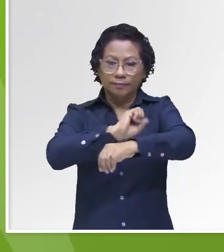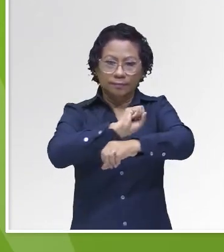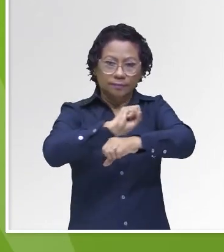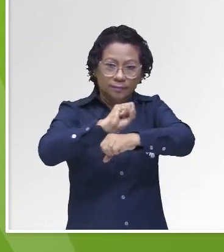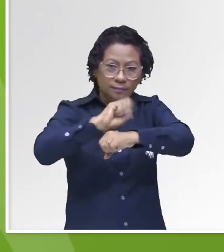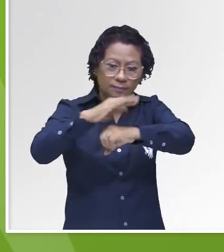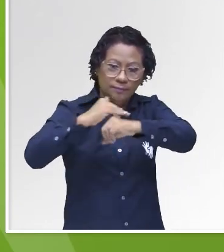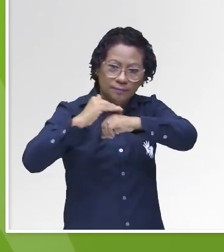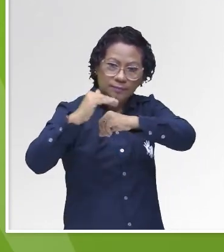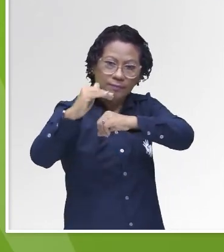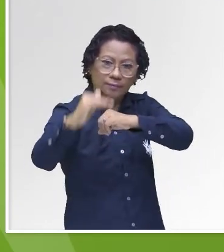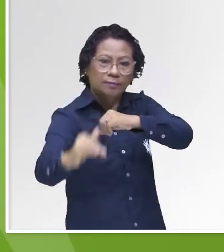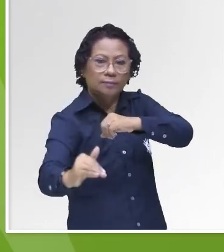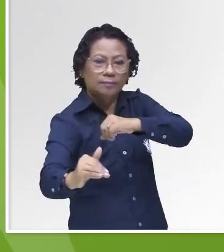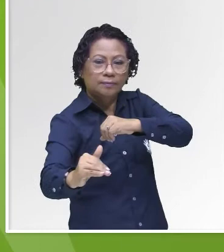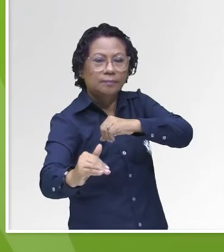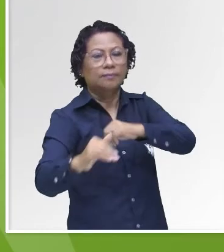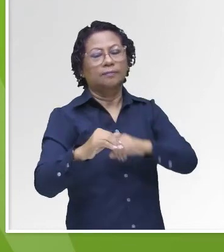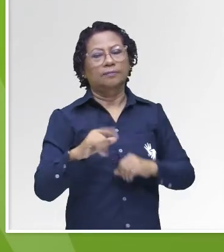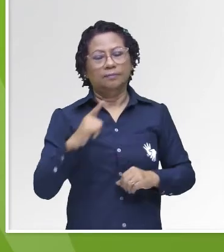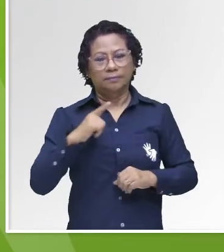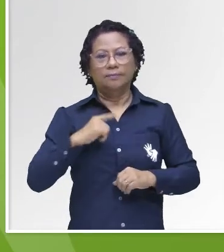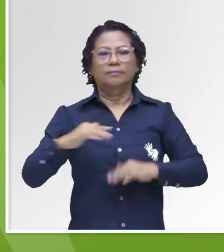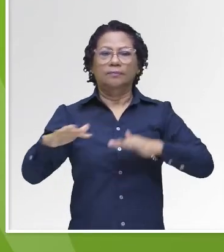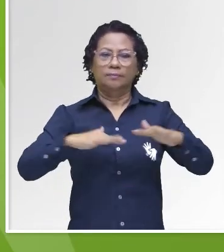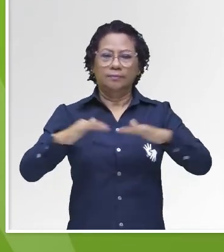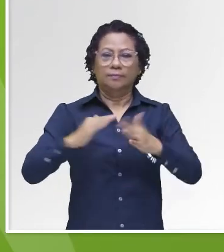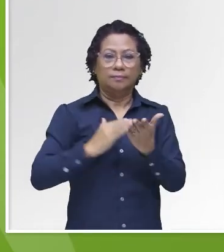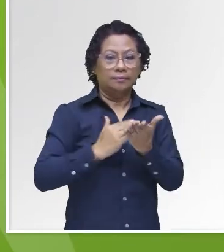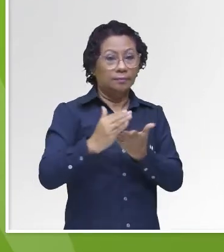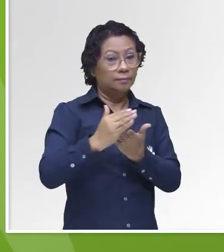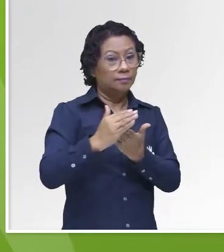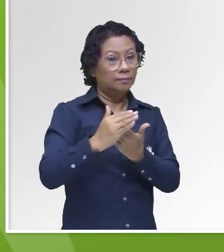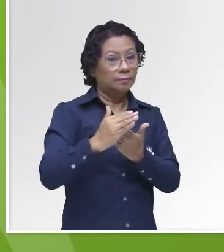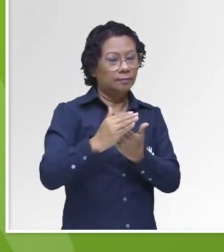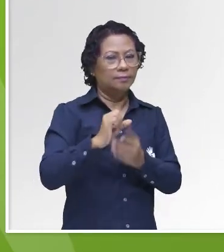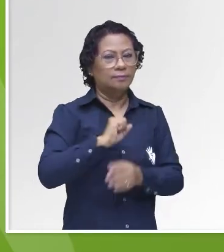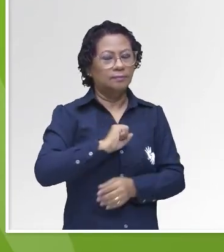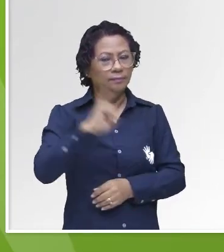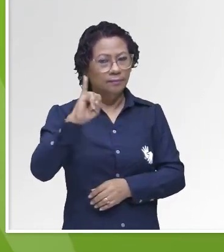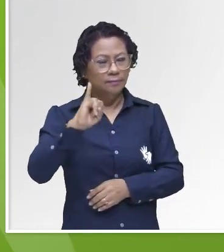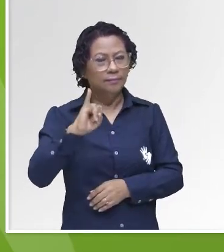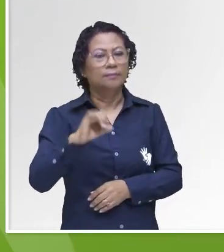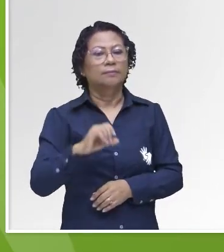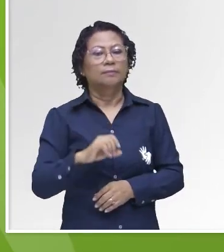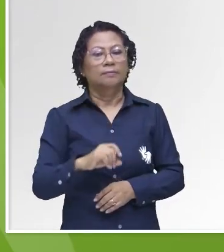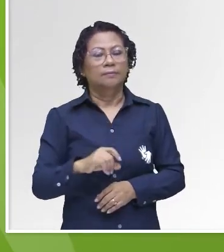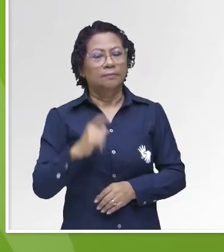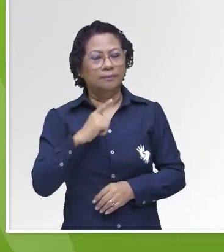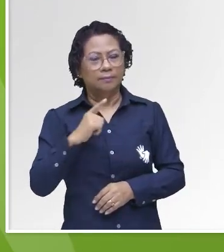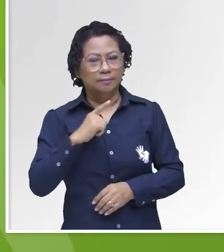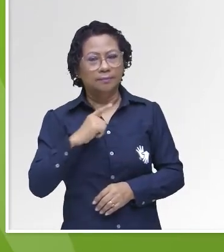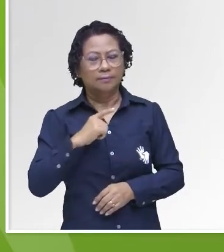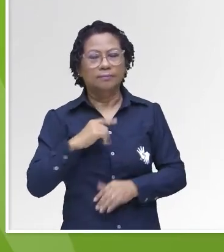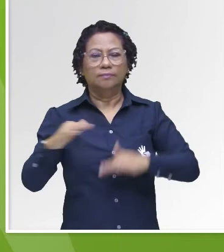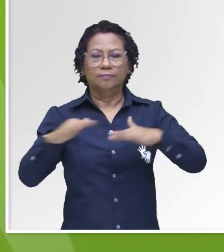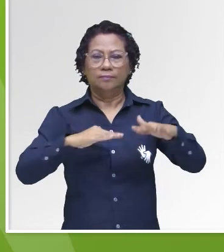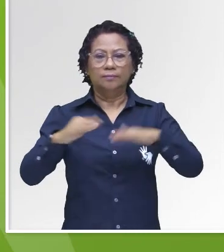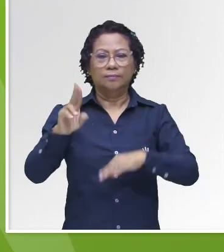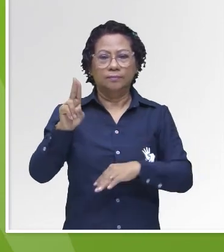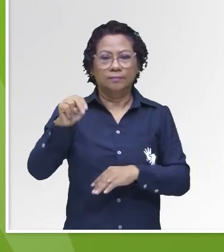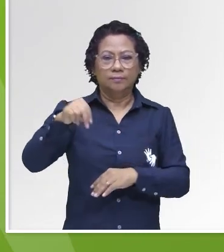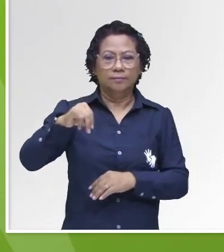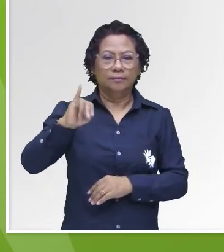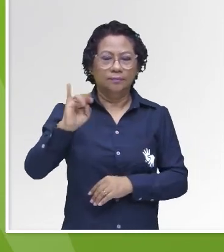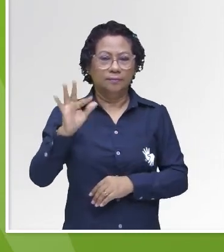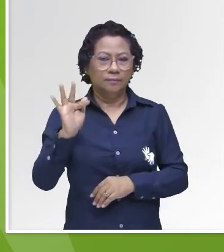certo? Depois da velocidade inicial, olha, se é movimento uniforme, ela vai se manter constante ao longo de todo